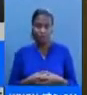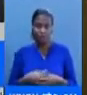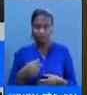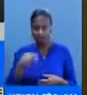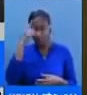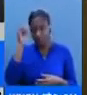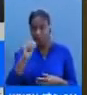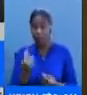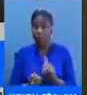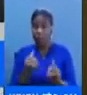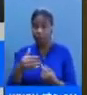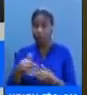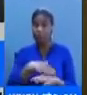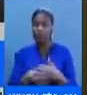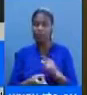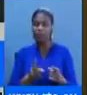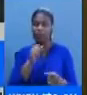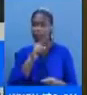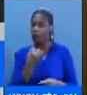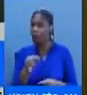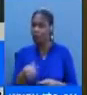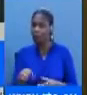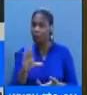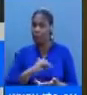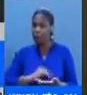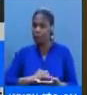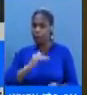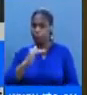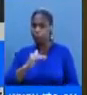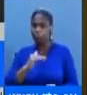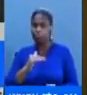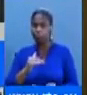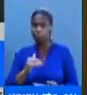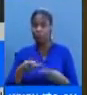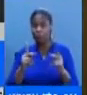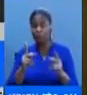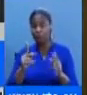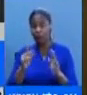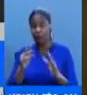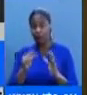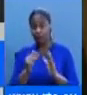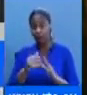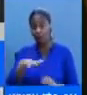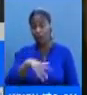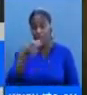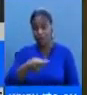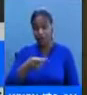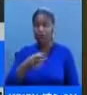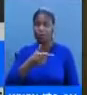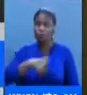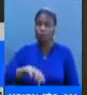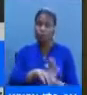vão fazer com que possam não haver acumulações em posteriores autorizações de residência, quer dizer, criamos aqui boas